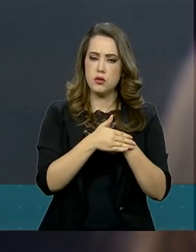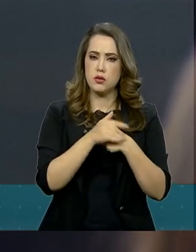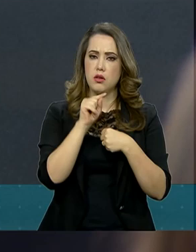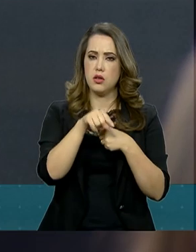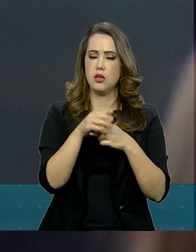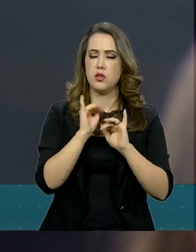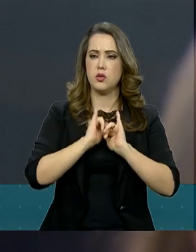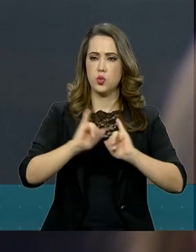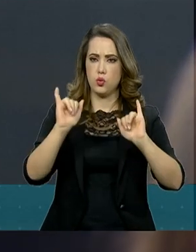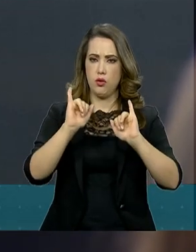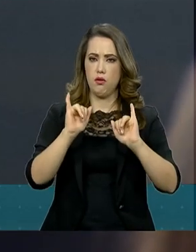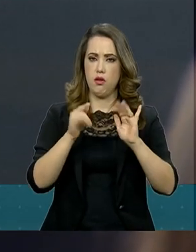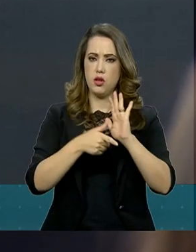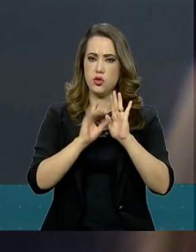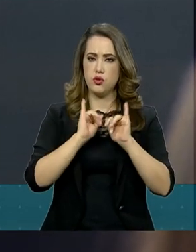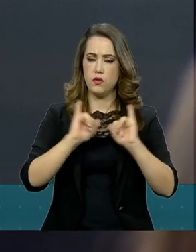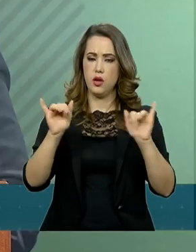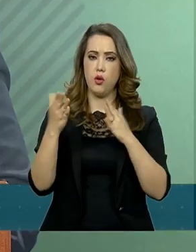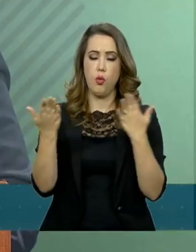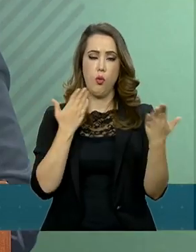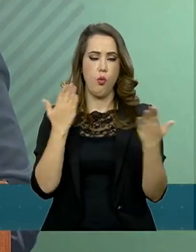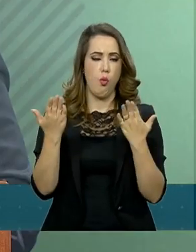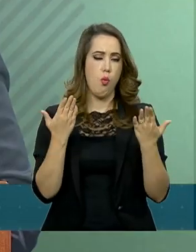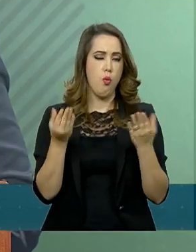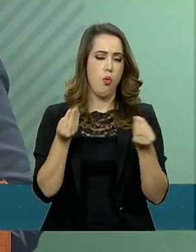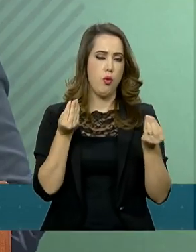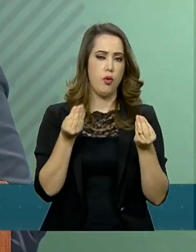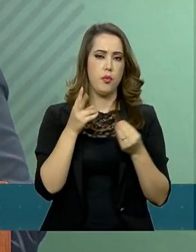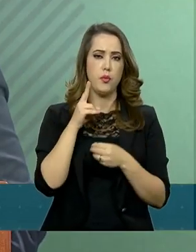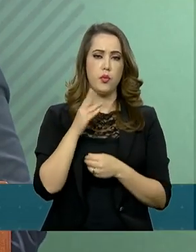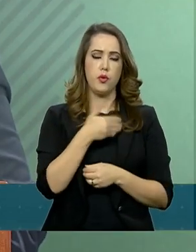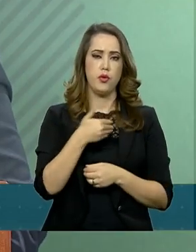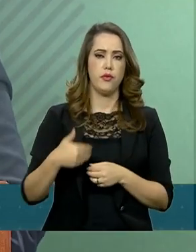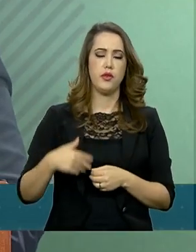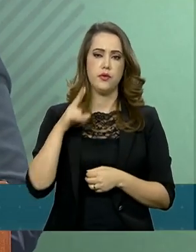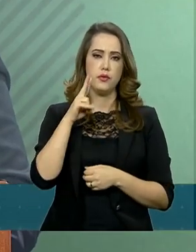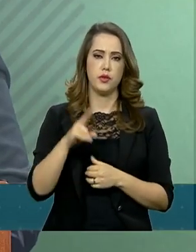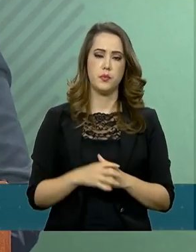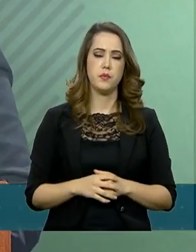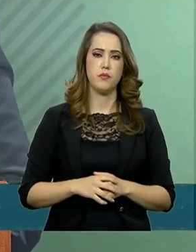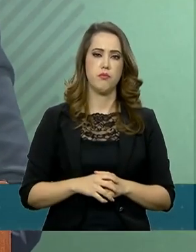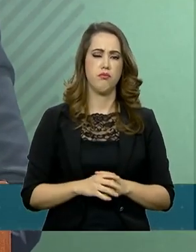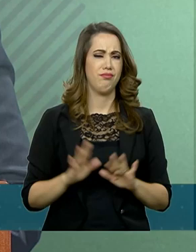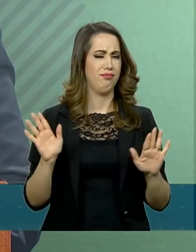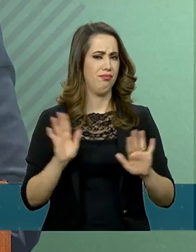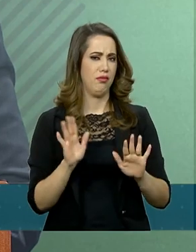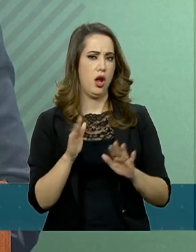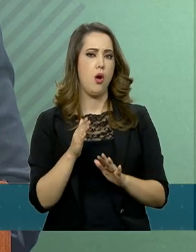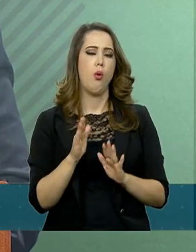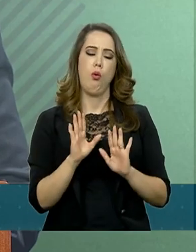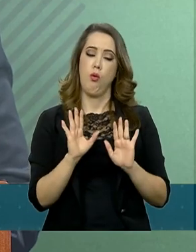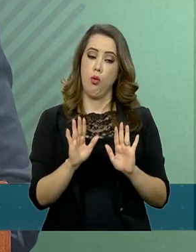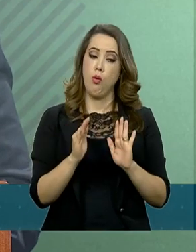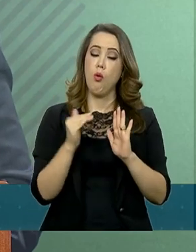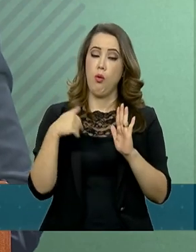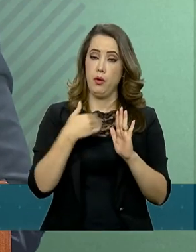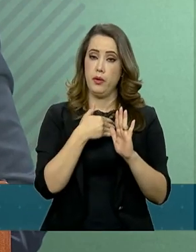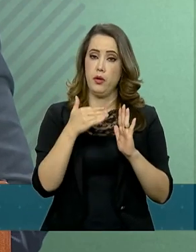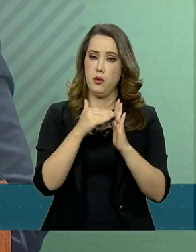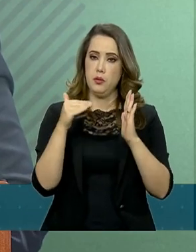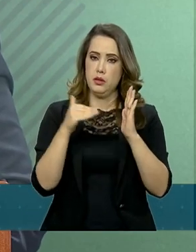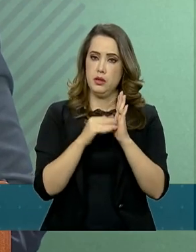como é que a avaliação do governo absolutamente o planalto sempre trabalha pelo princípio da transparência